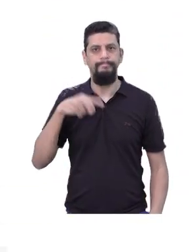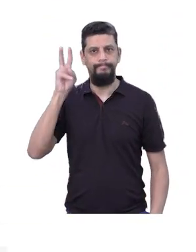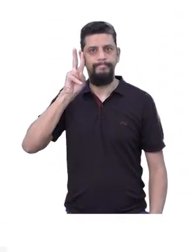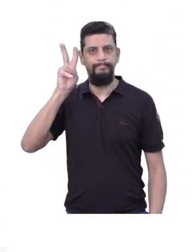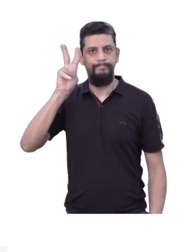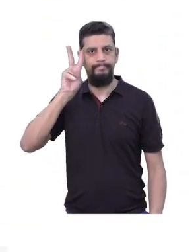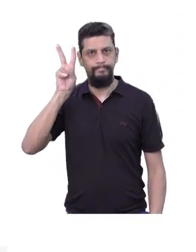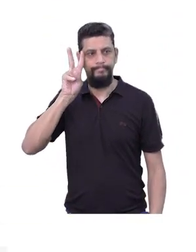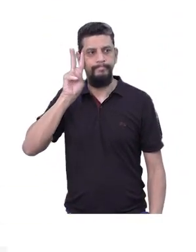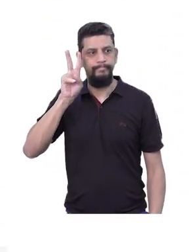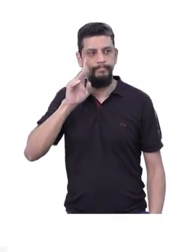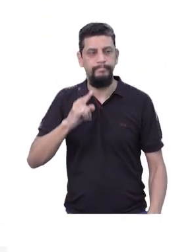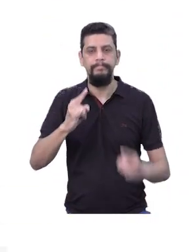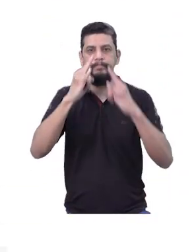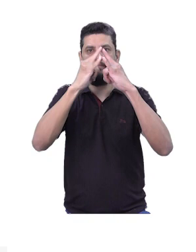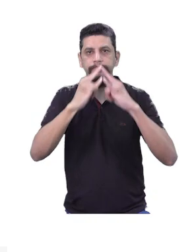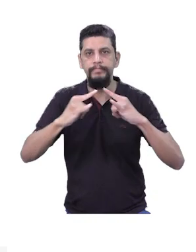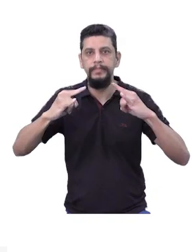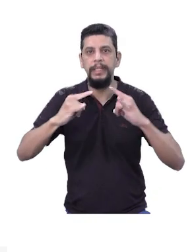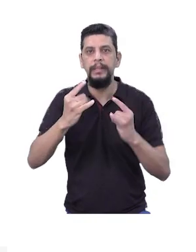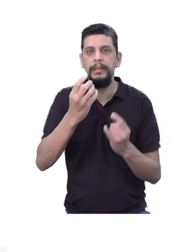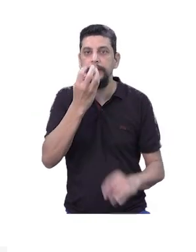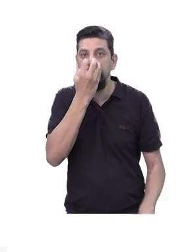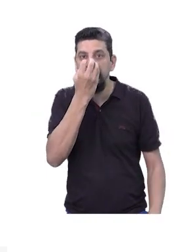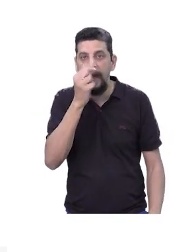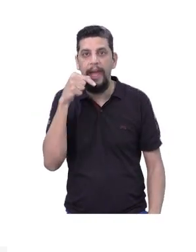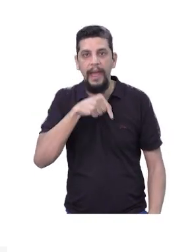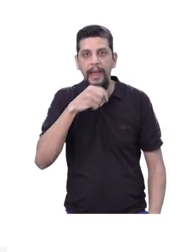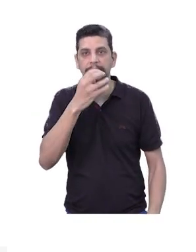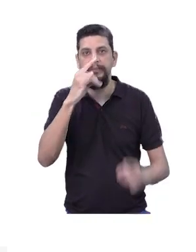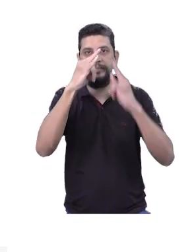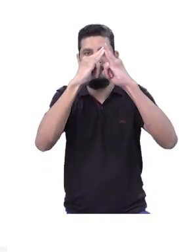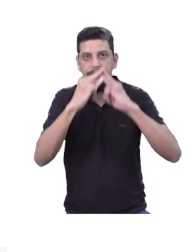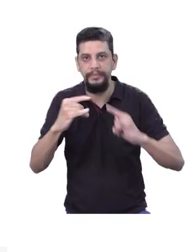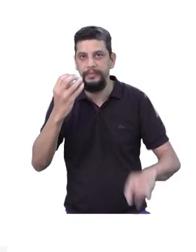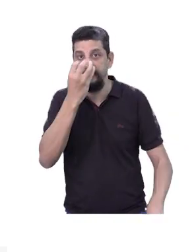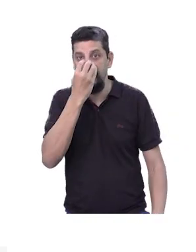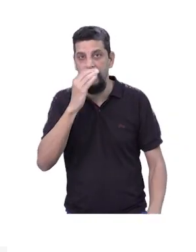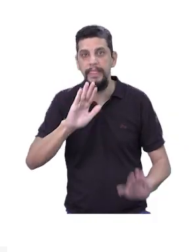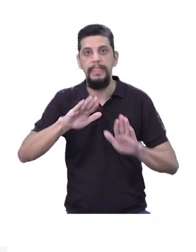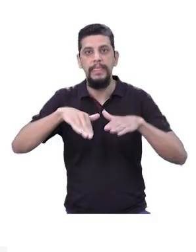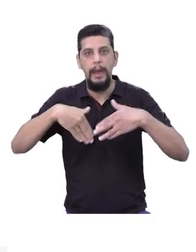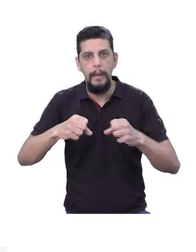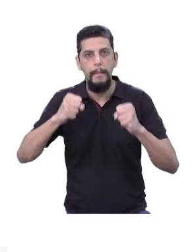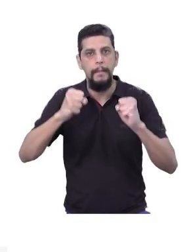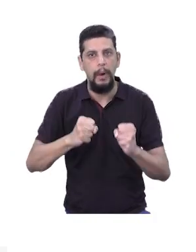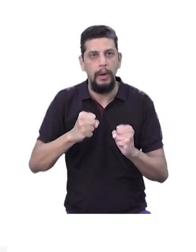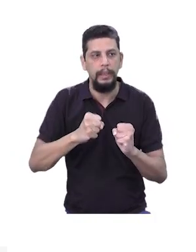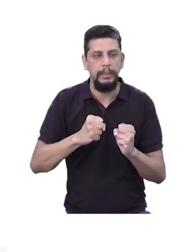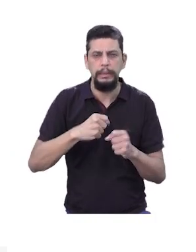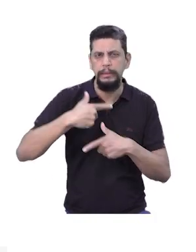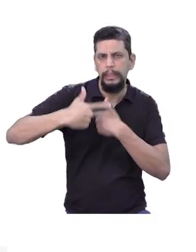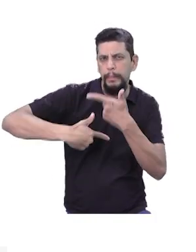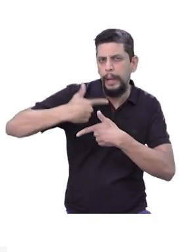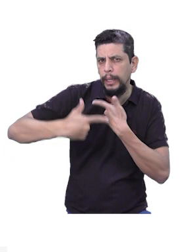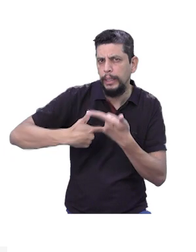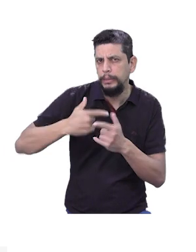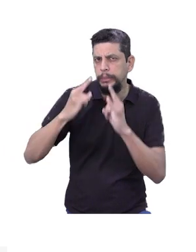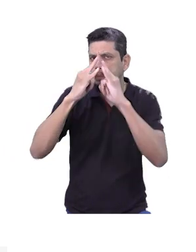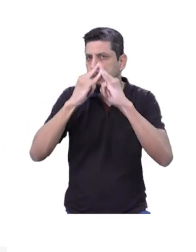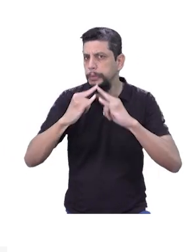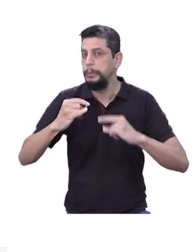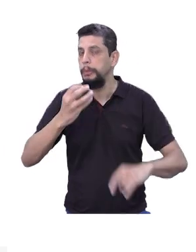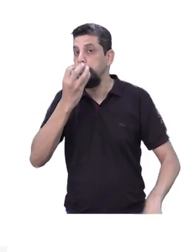eu lembro disso. Qual que é essa pista? É o circo. Isso, ele então, pode ser que ele trabalhe no